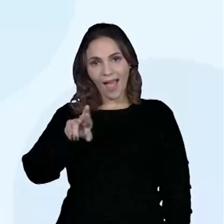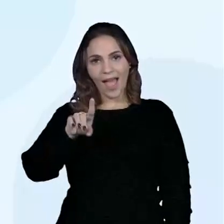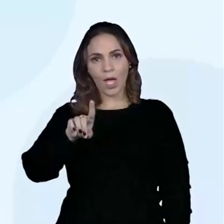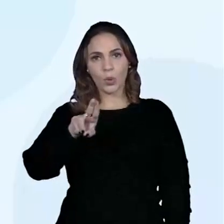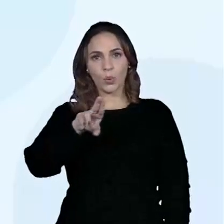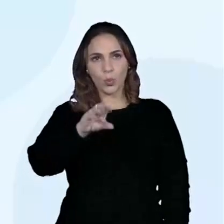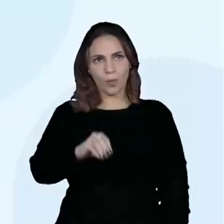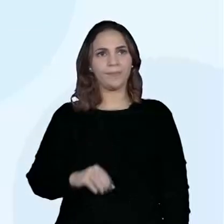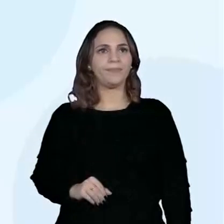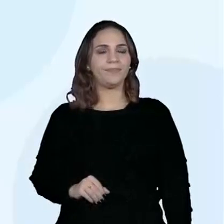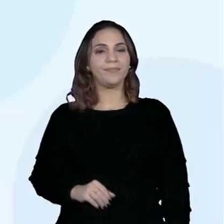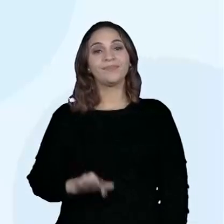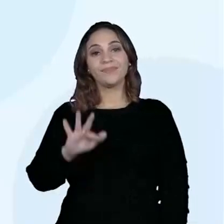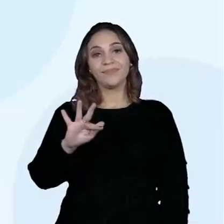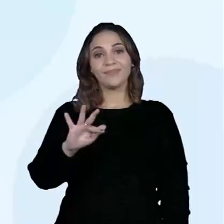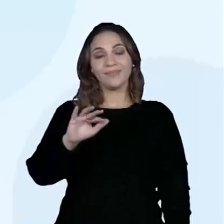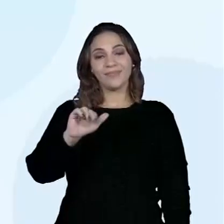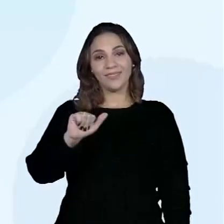Fácil,